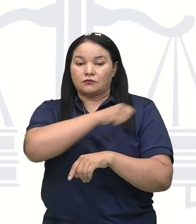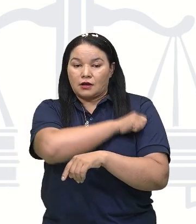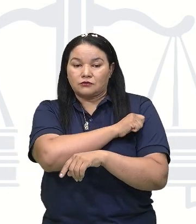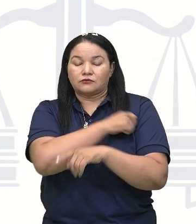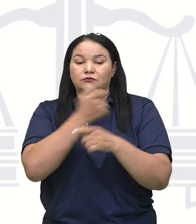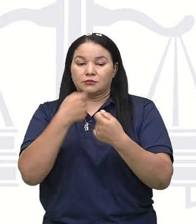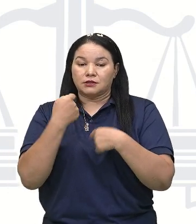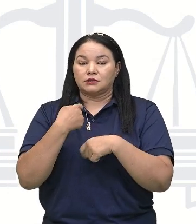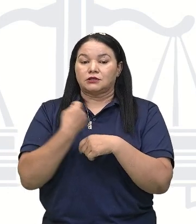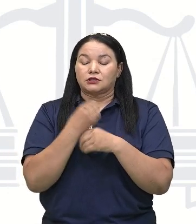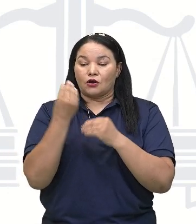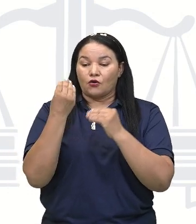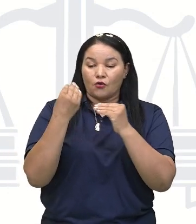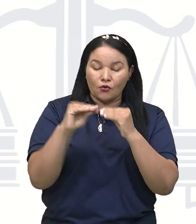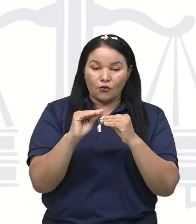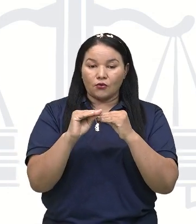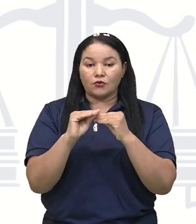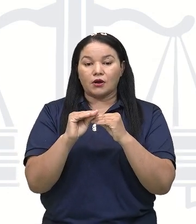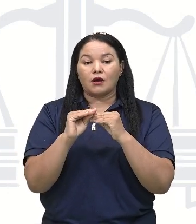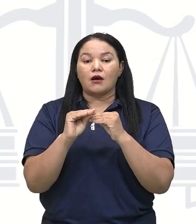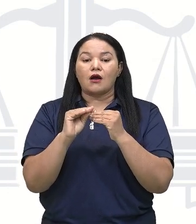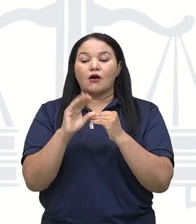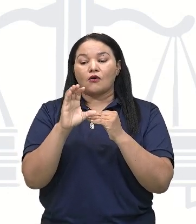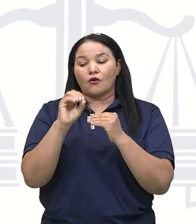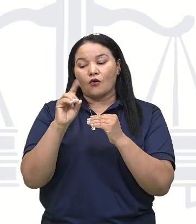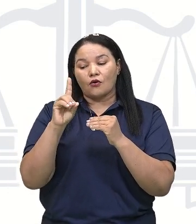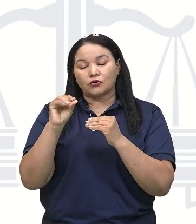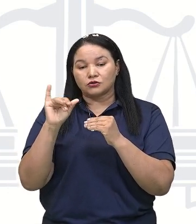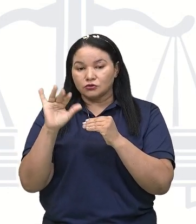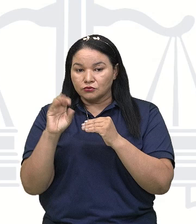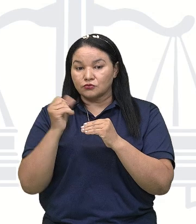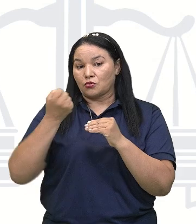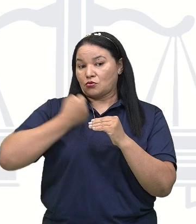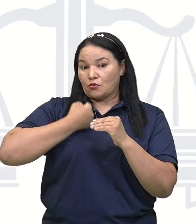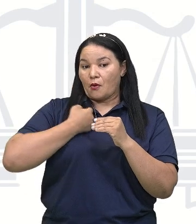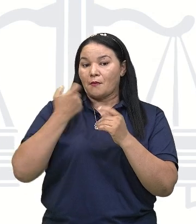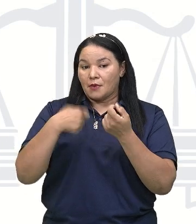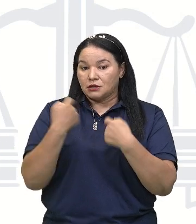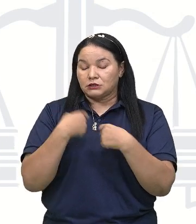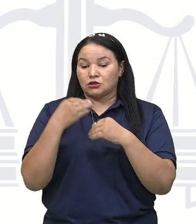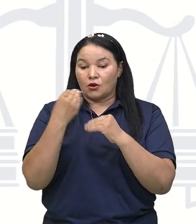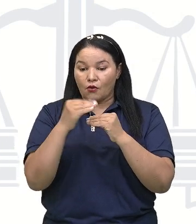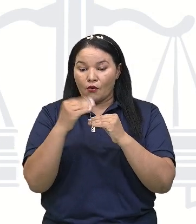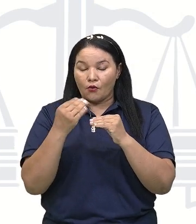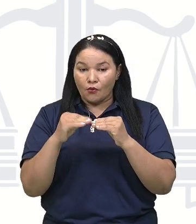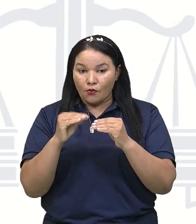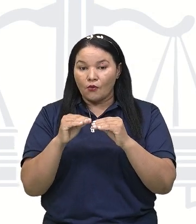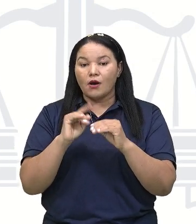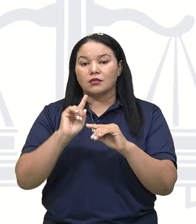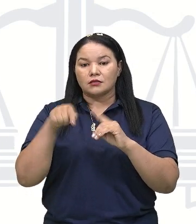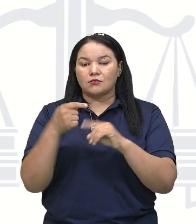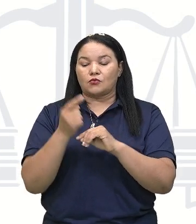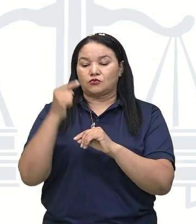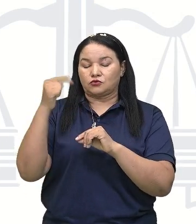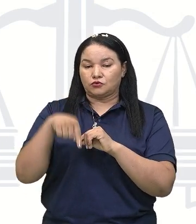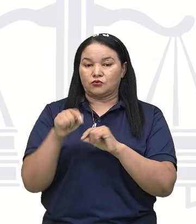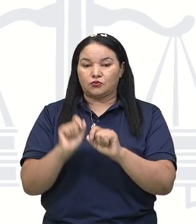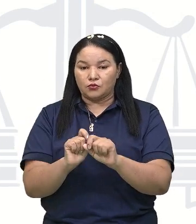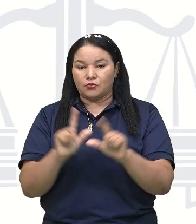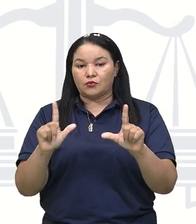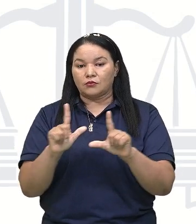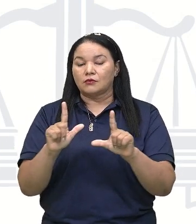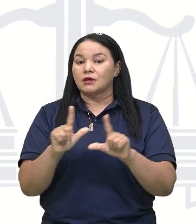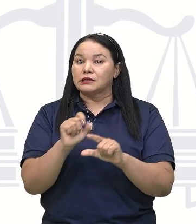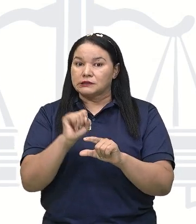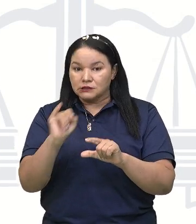o código. Digite esse código e depois você clica em confirmar. Se você não fizer esse último processo, as